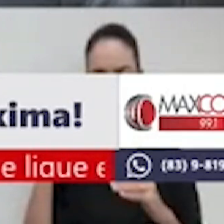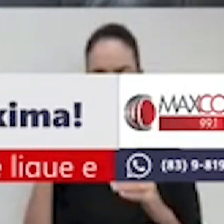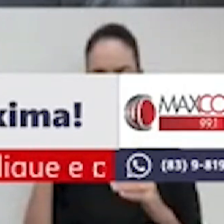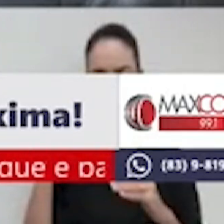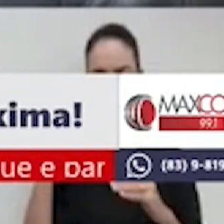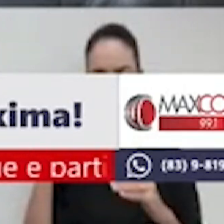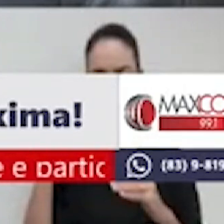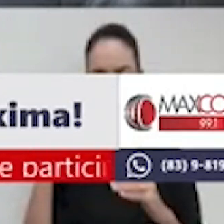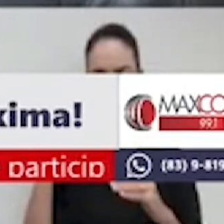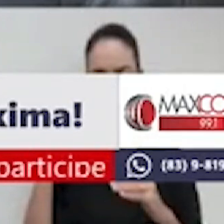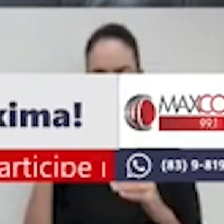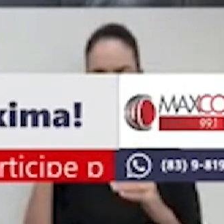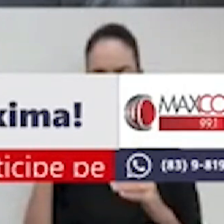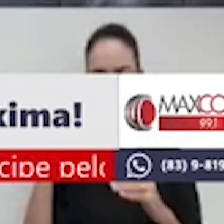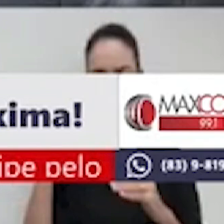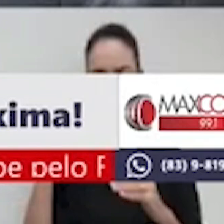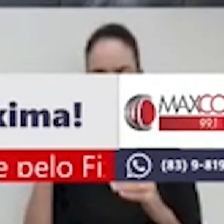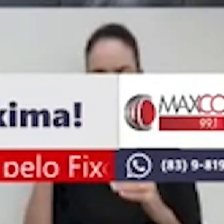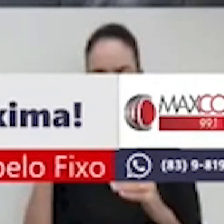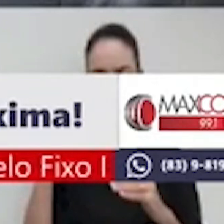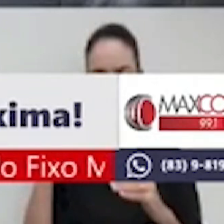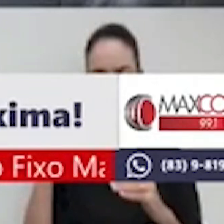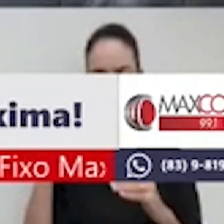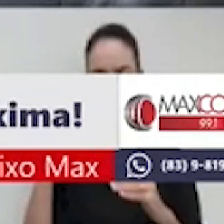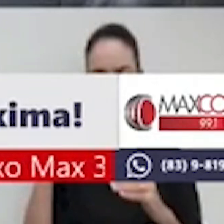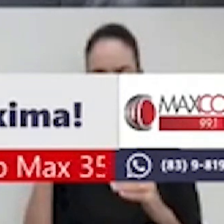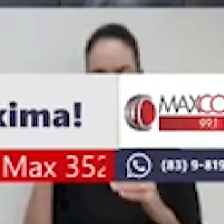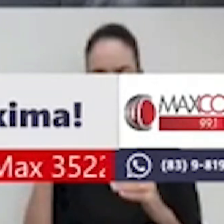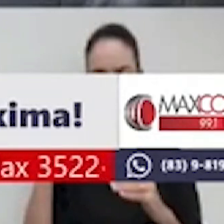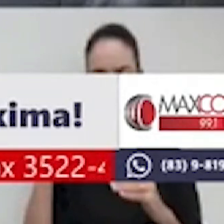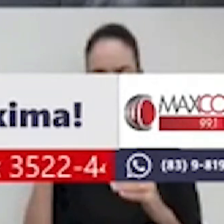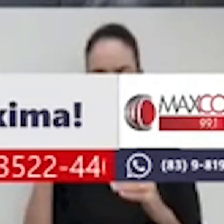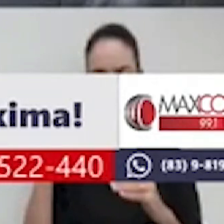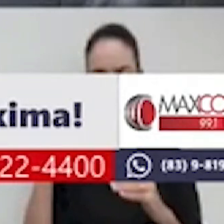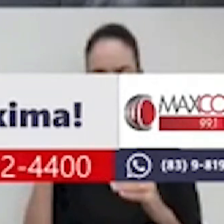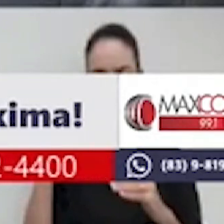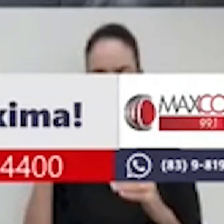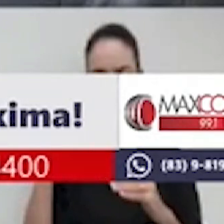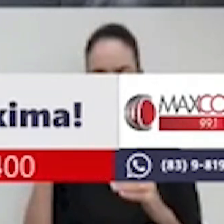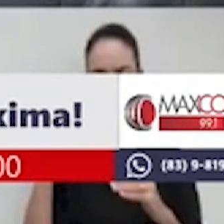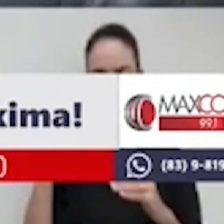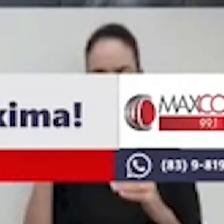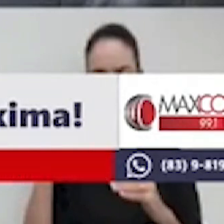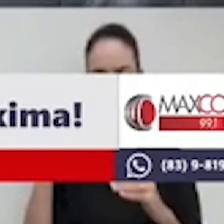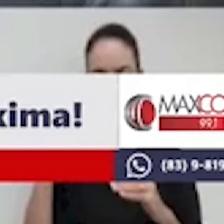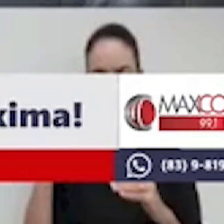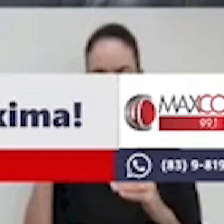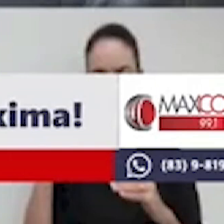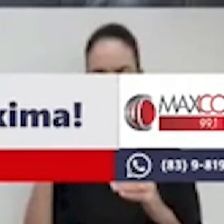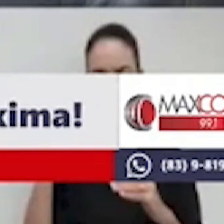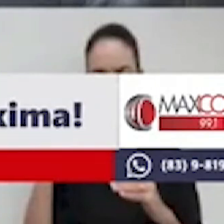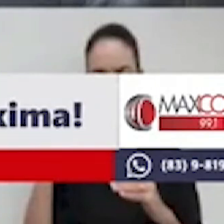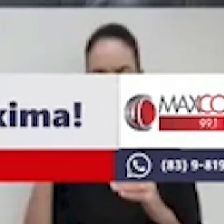outras situações que vem acontecendo no governo dele e ele tem dito isso e nós era dois voltamos contra